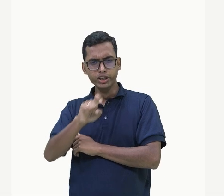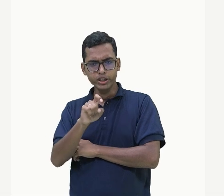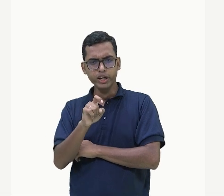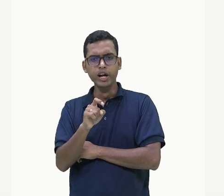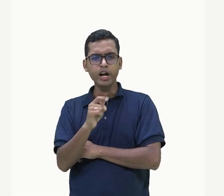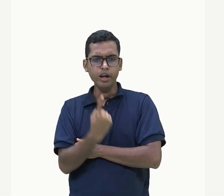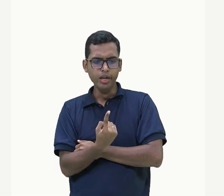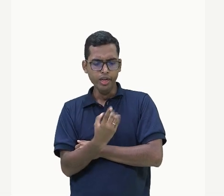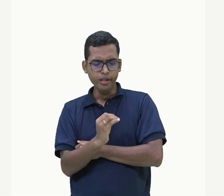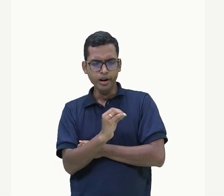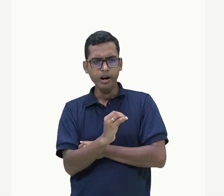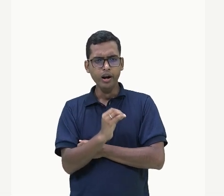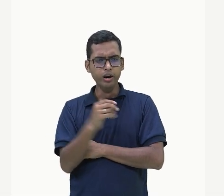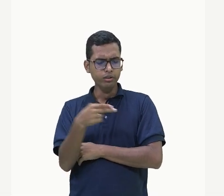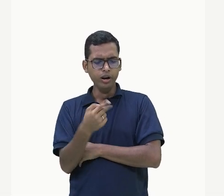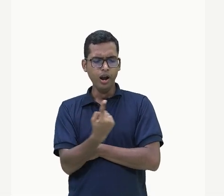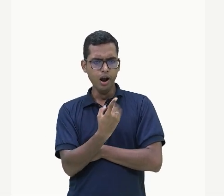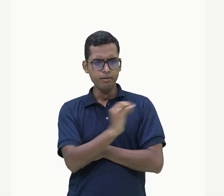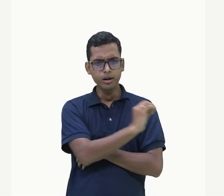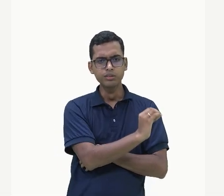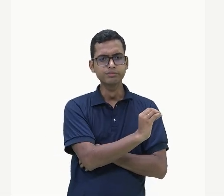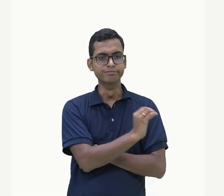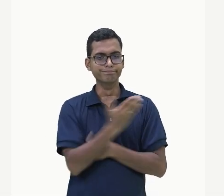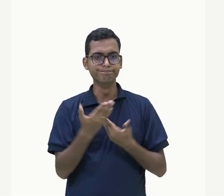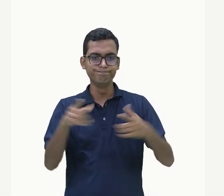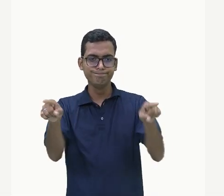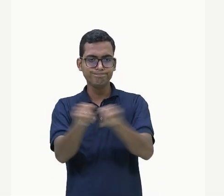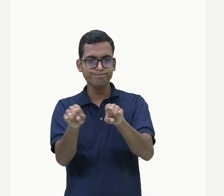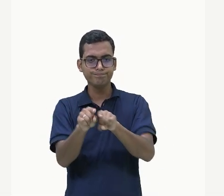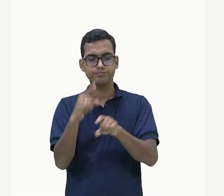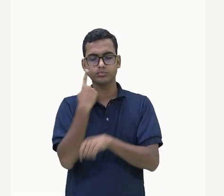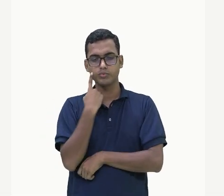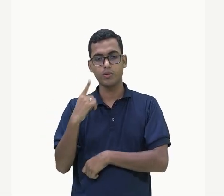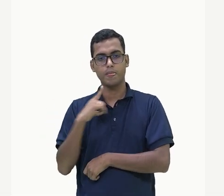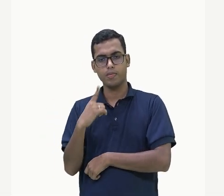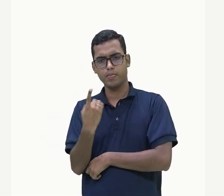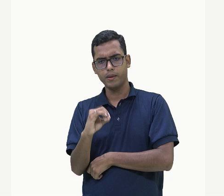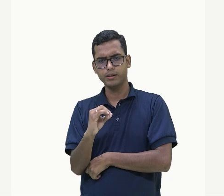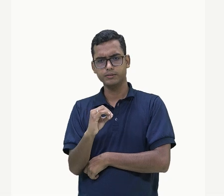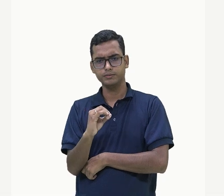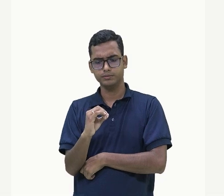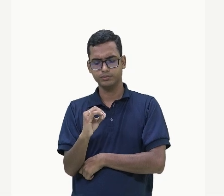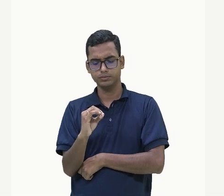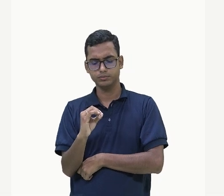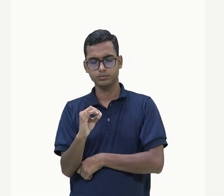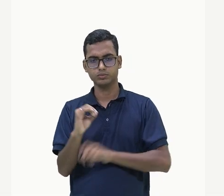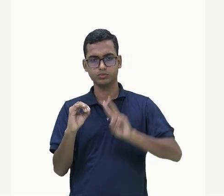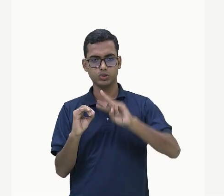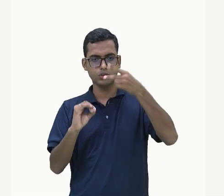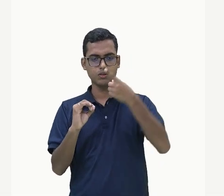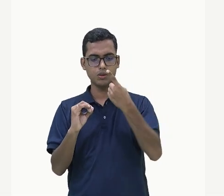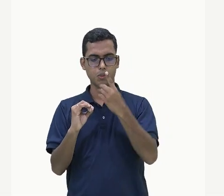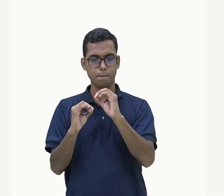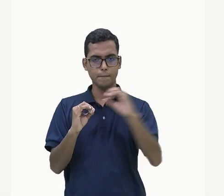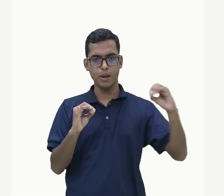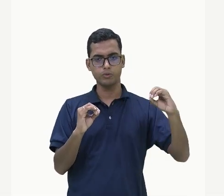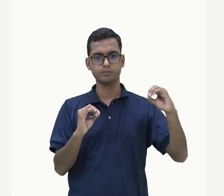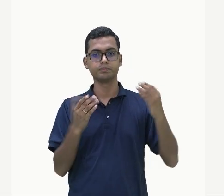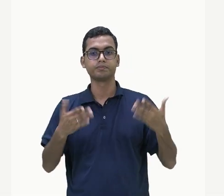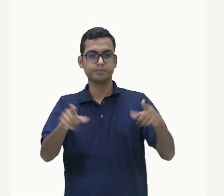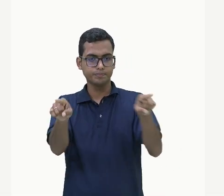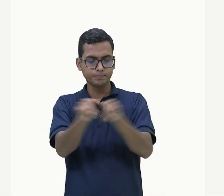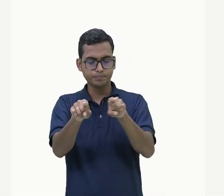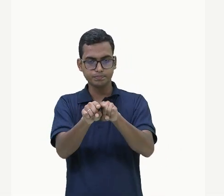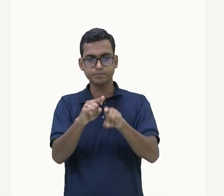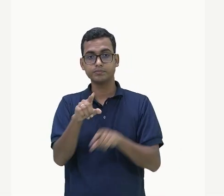igual a 1000, então x vai ser 10 elevado a 1000. Então, assim, se a gente quiser que o logaritmo de